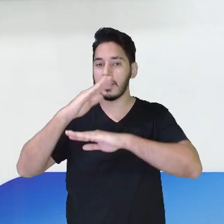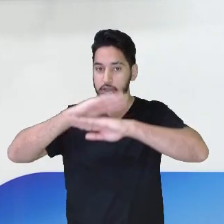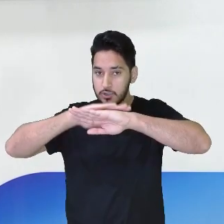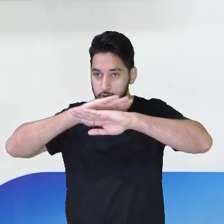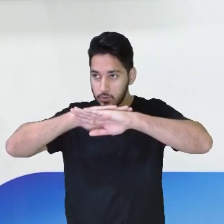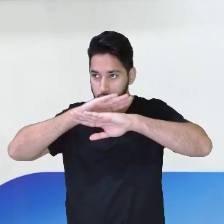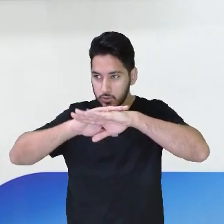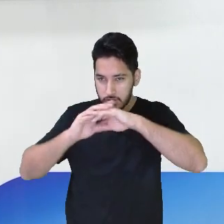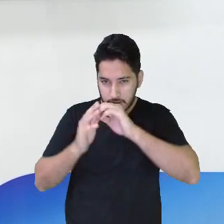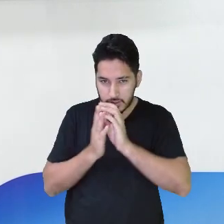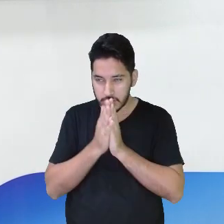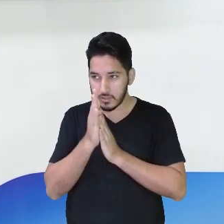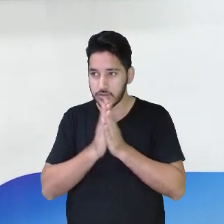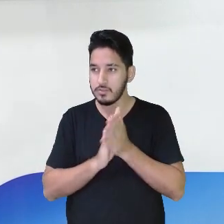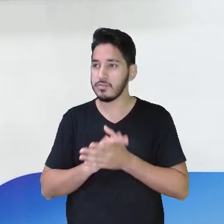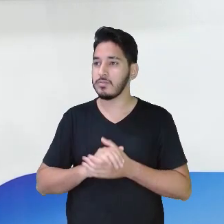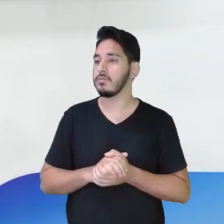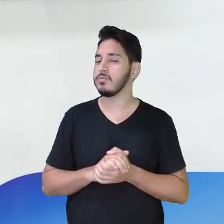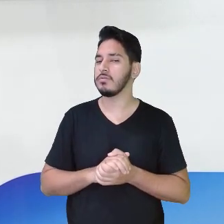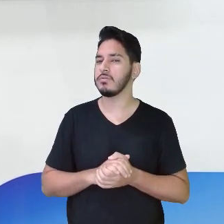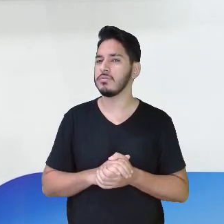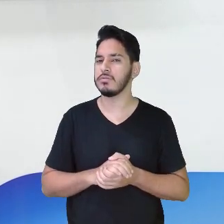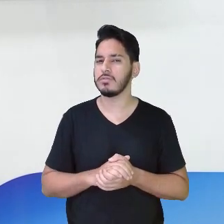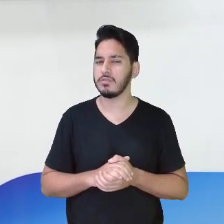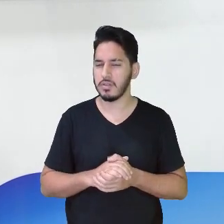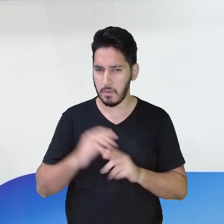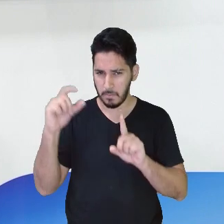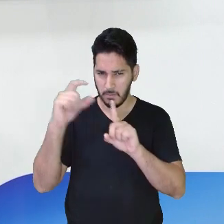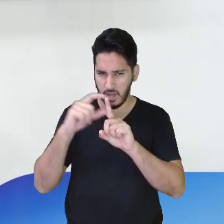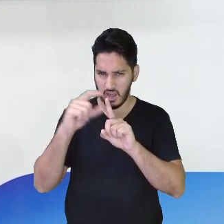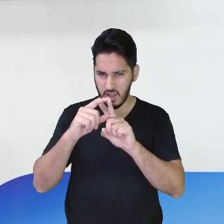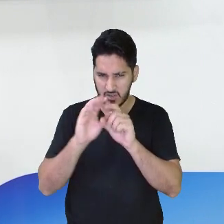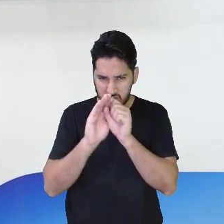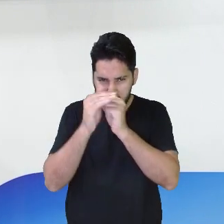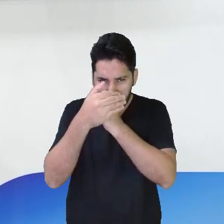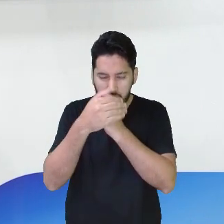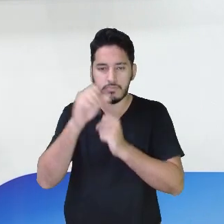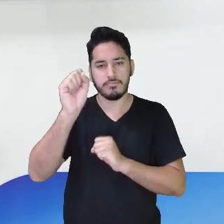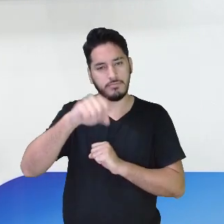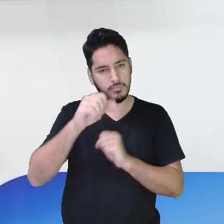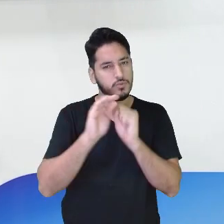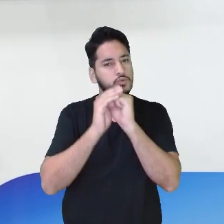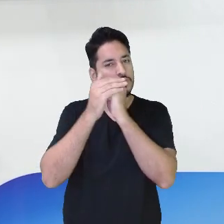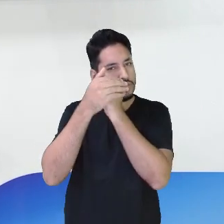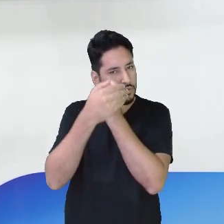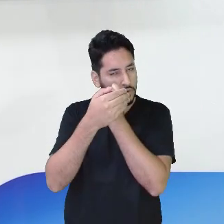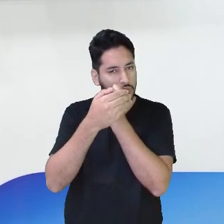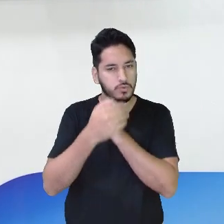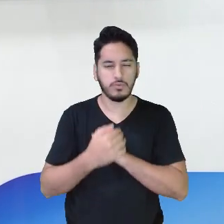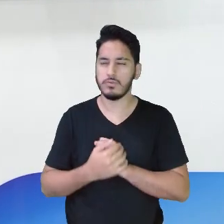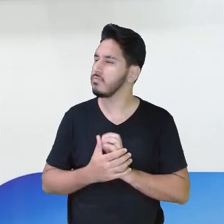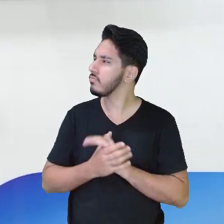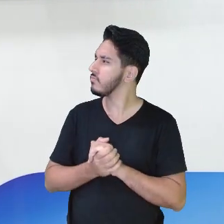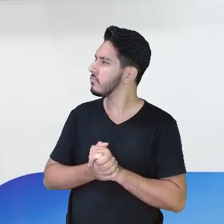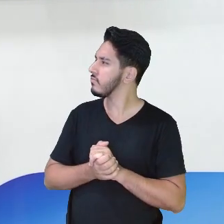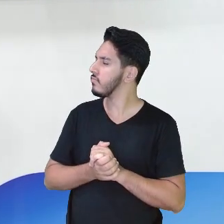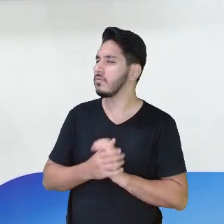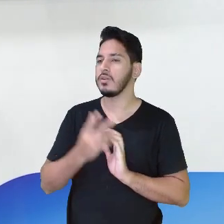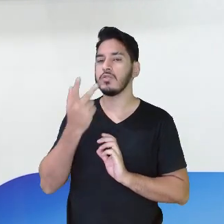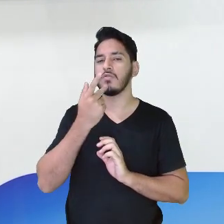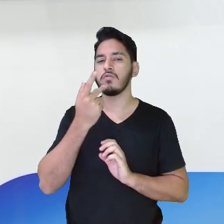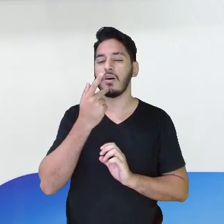algum lugar? Professor, e palavra se esconde? Se esconde. Se esconde, sim. Será que, quando eu digo